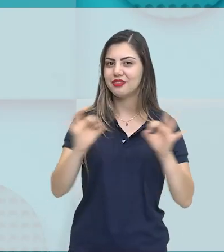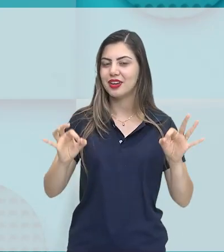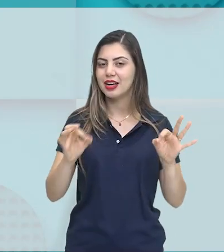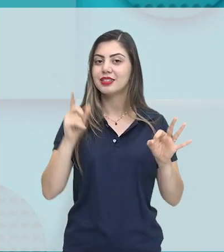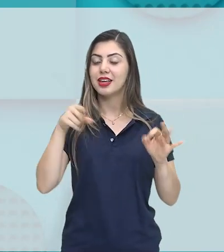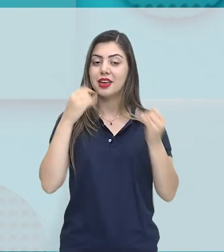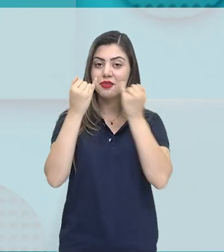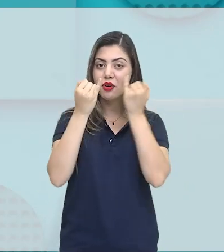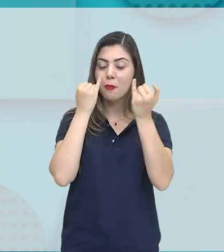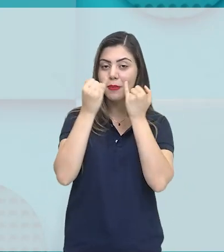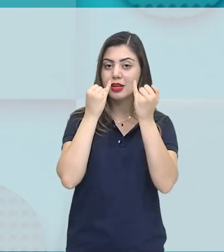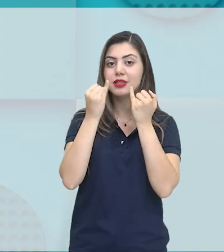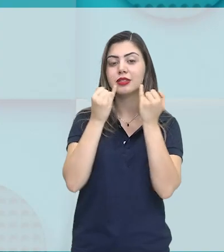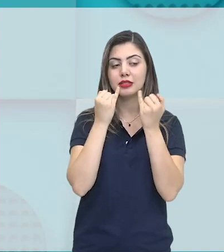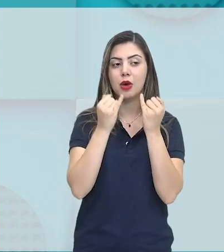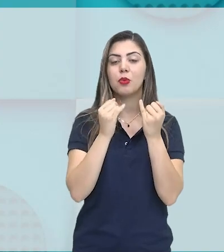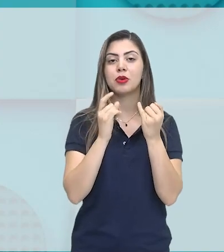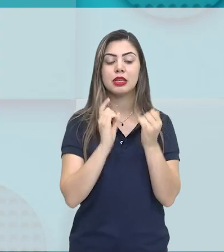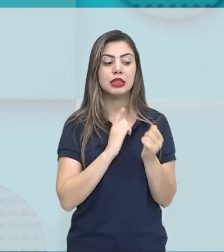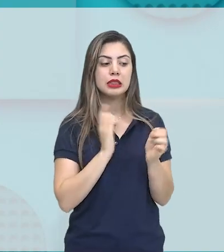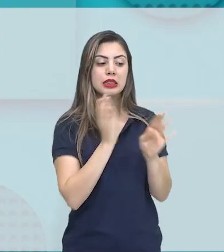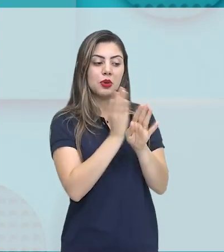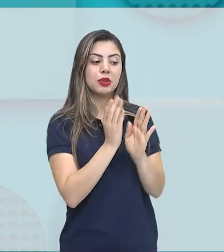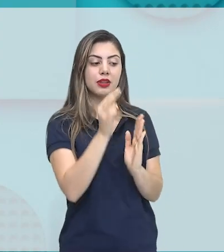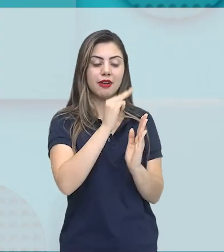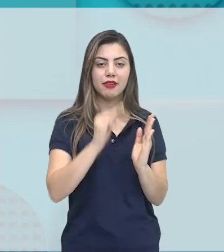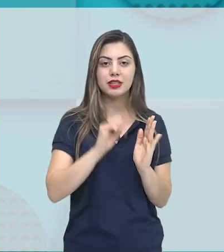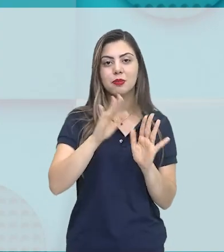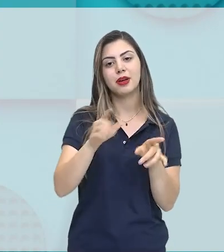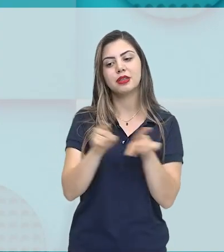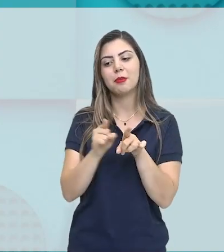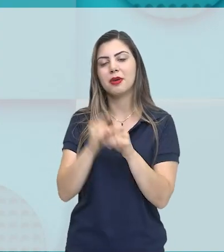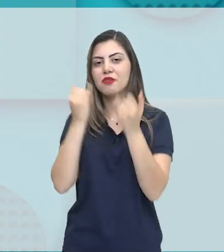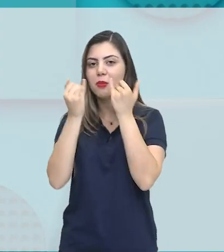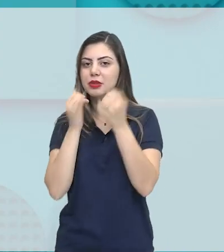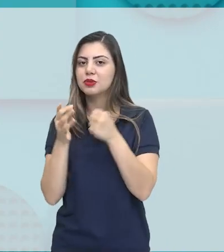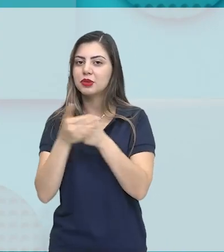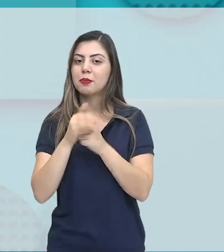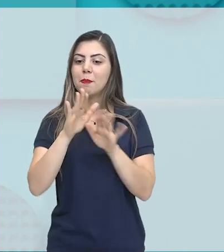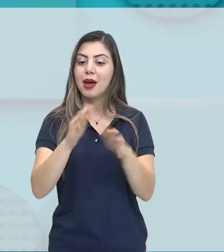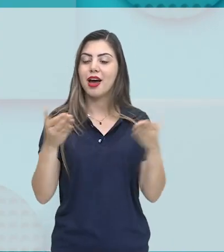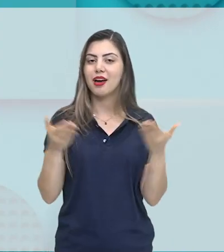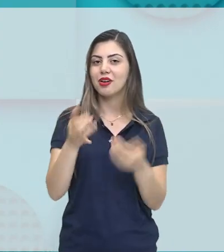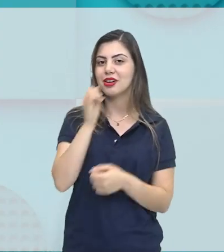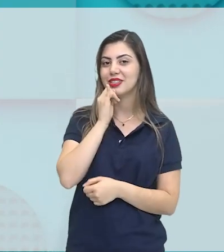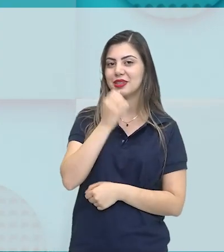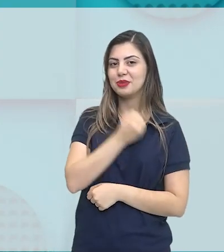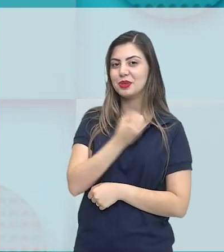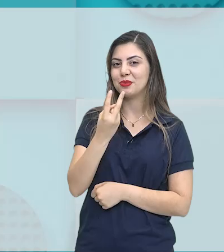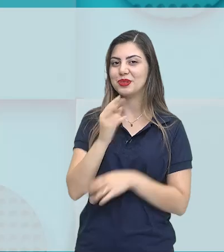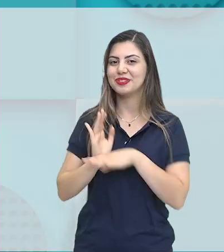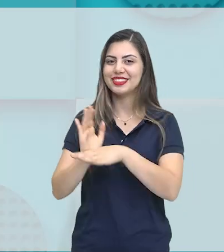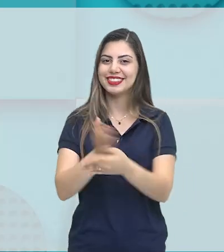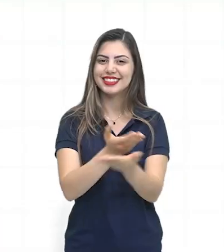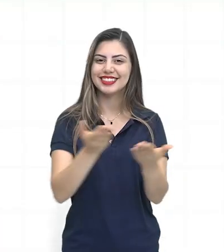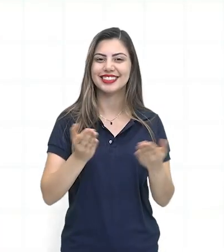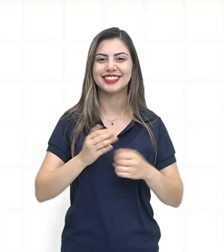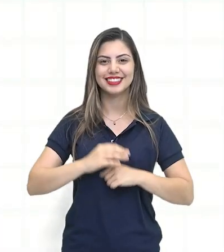da informação explícita e implícita. Vamos para o exemplo número 2, para você compreender ainda mais. Vamos